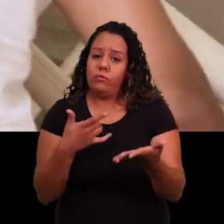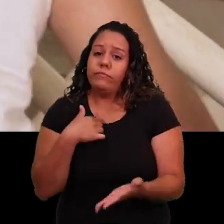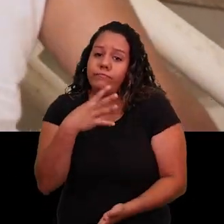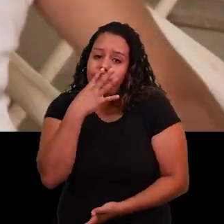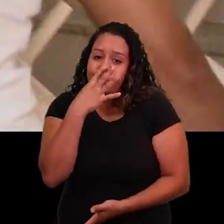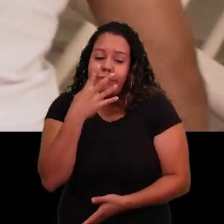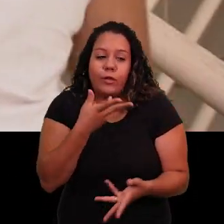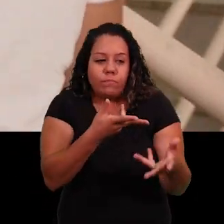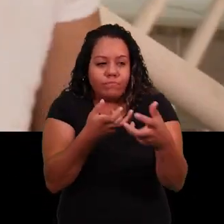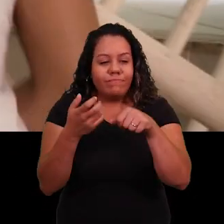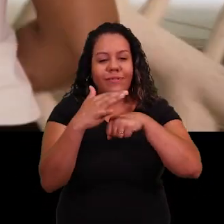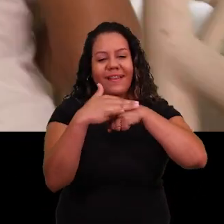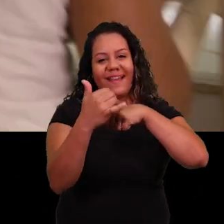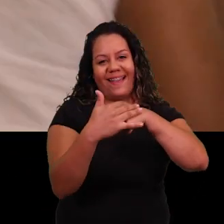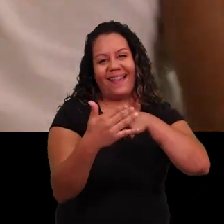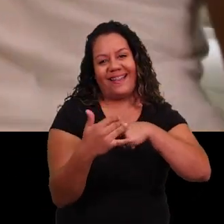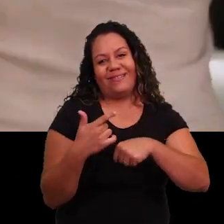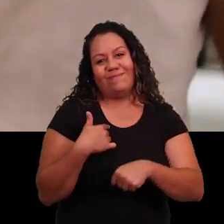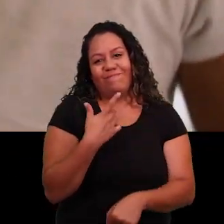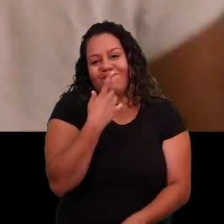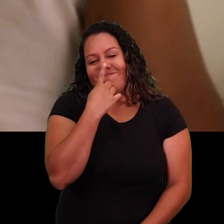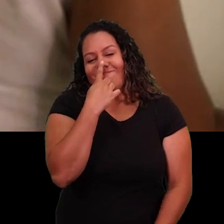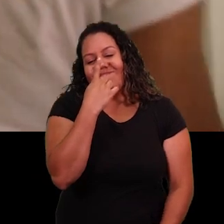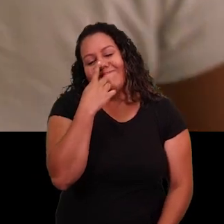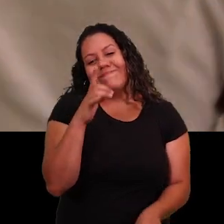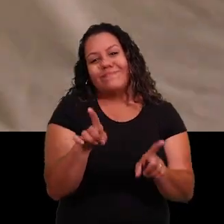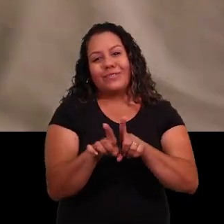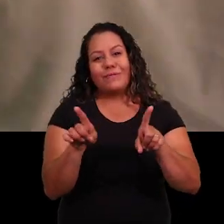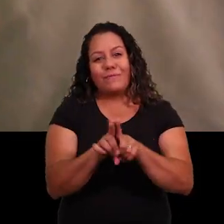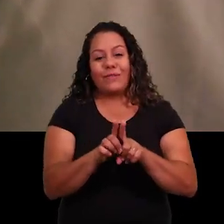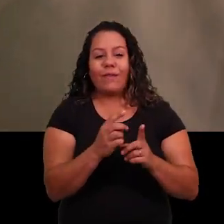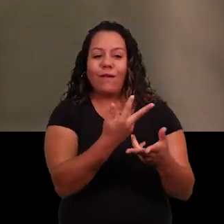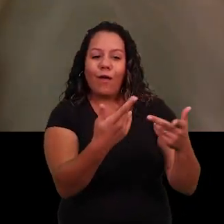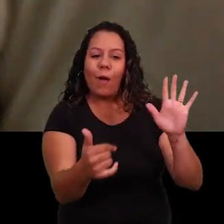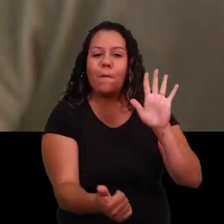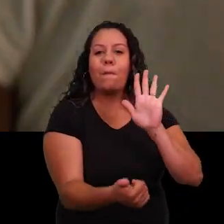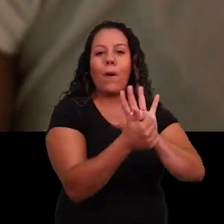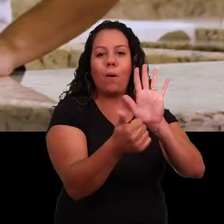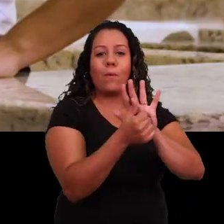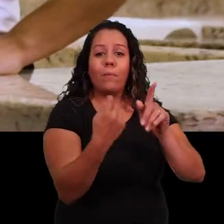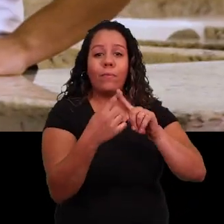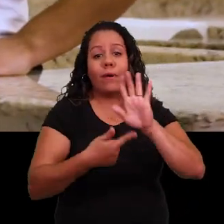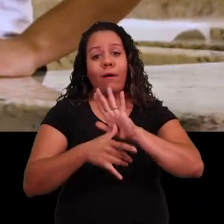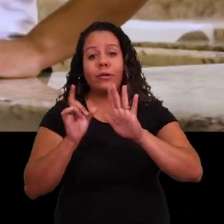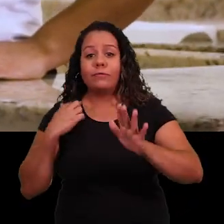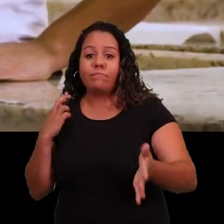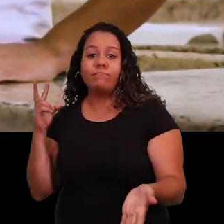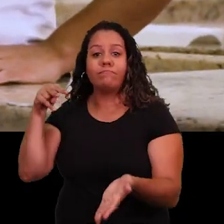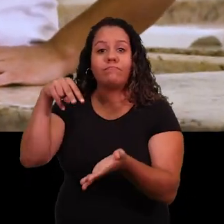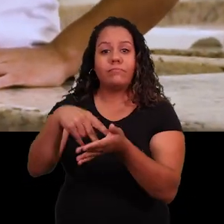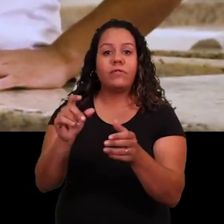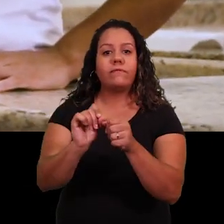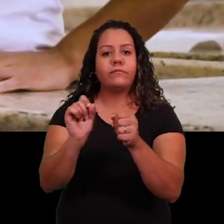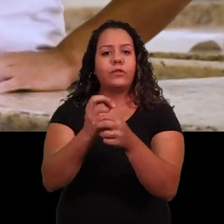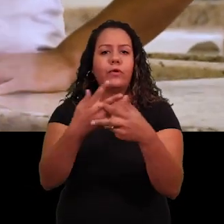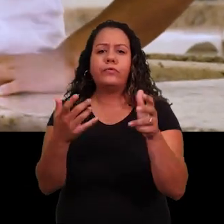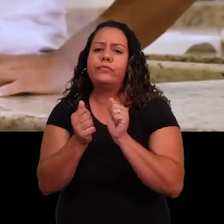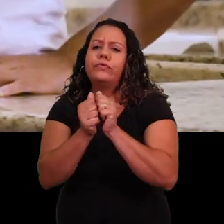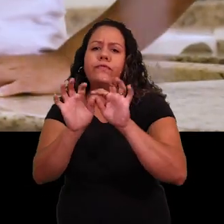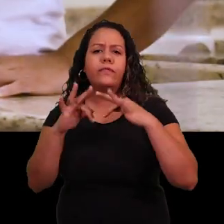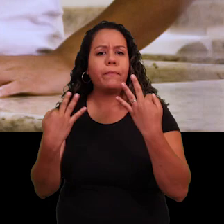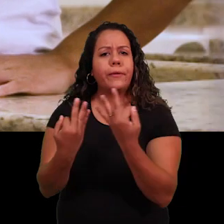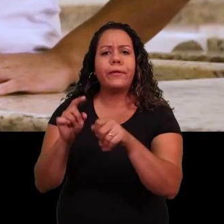sempre olhei com muito carinho, né? Um lugar que eu sempre olhei como algo muito positivo, porque eu ia ali para passar um tempo com a minha